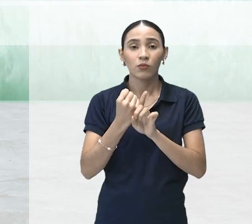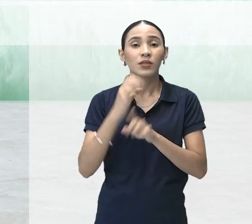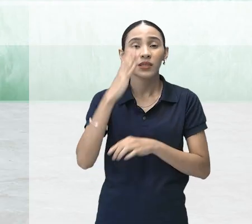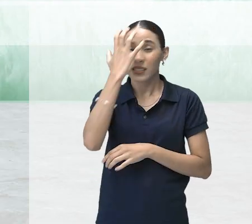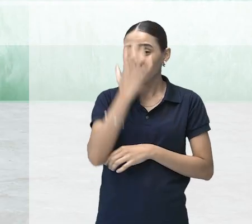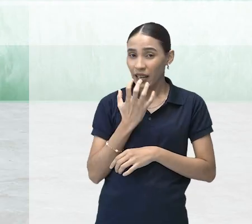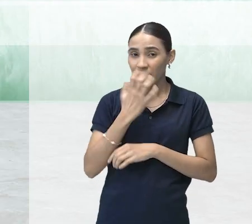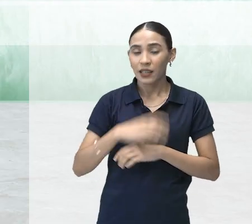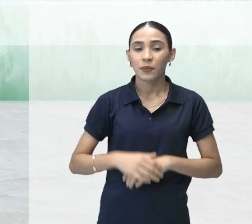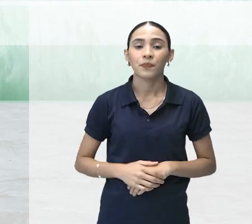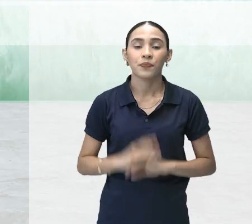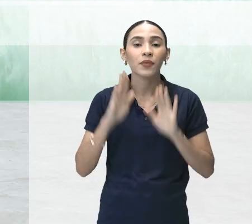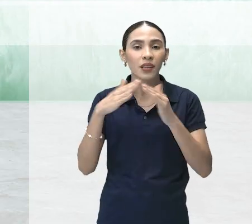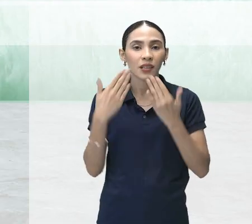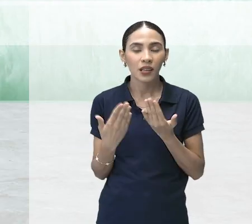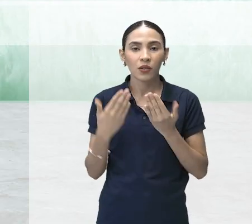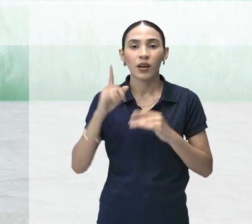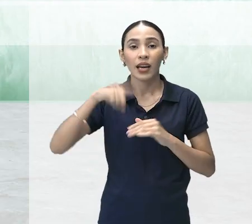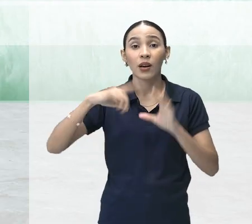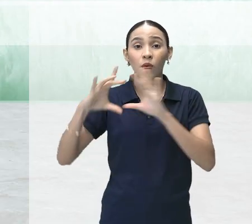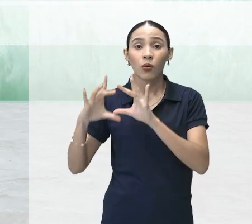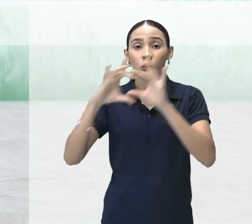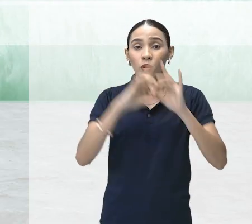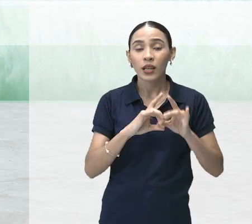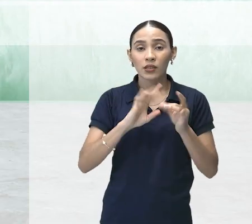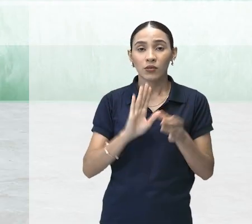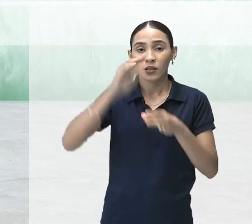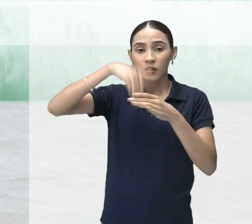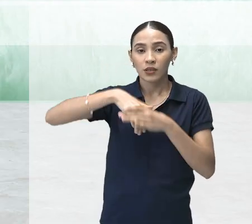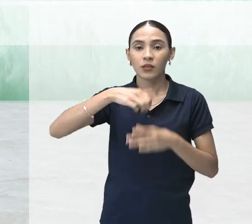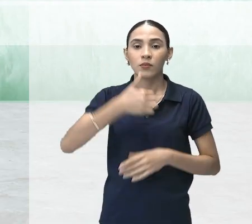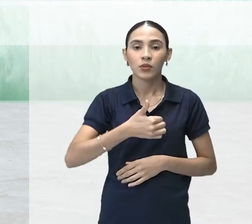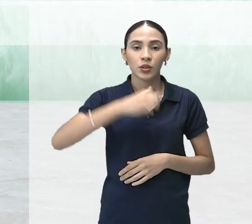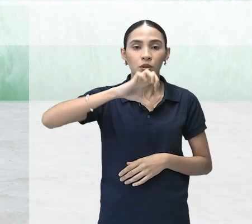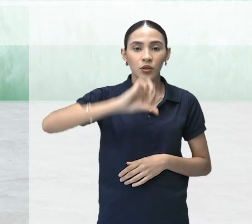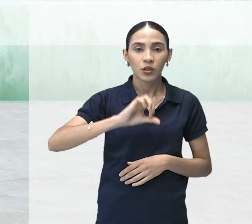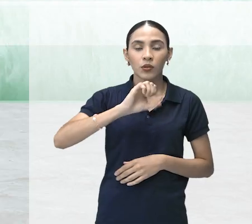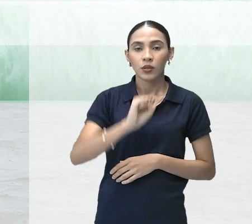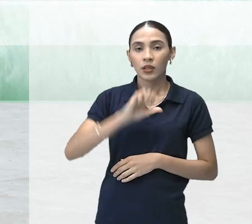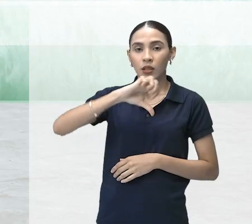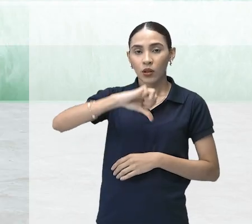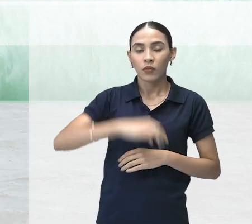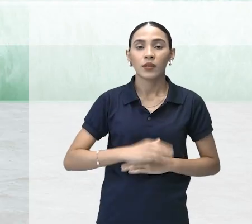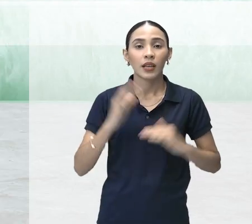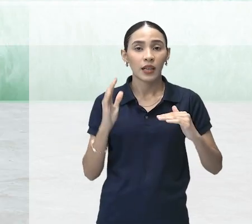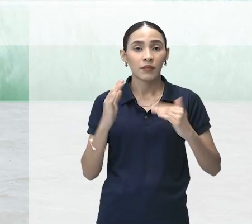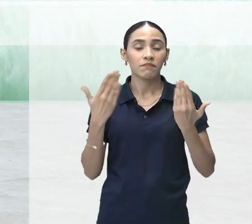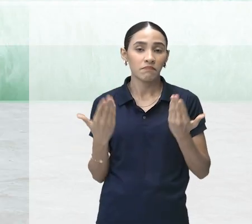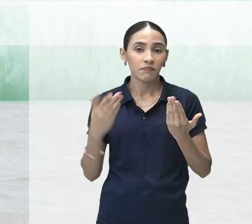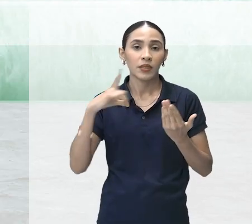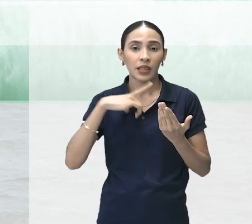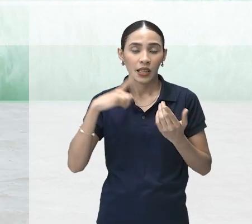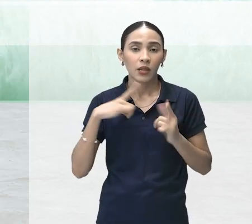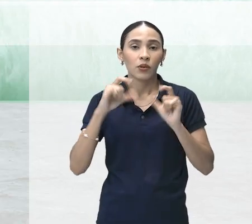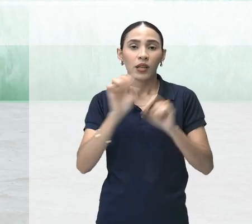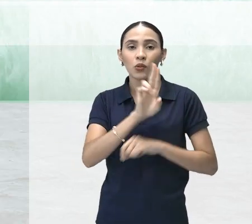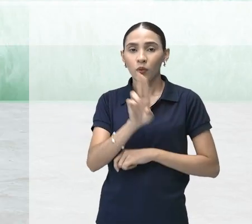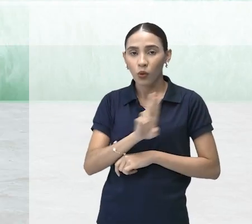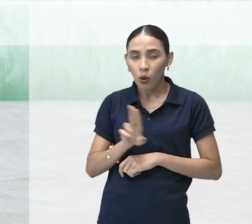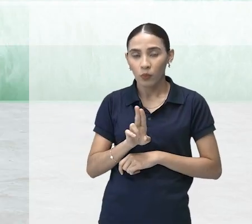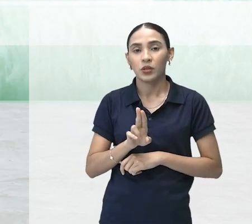profundas, certo? Então, esse é o contexto das eleições de 1989. Apesar de ter nomes